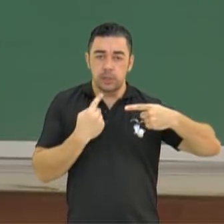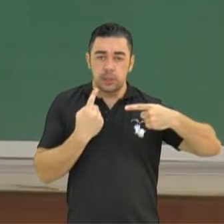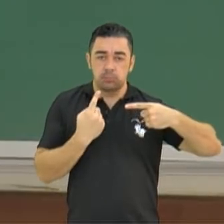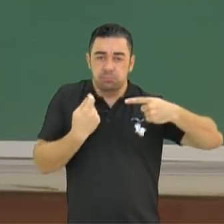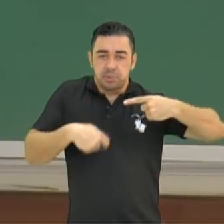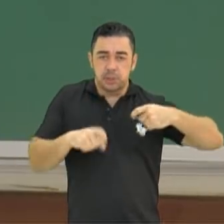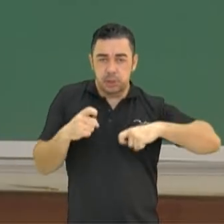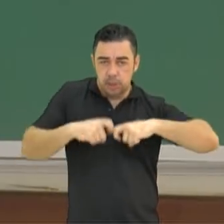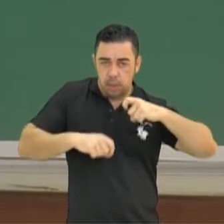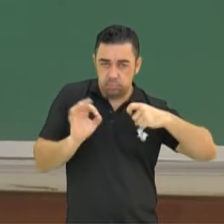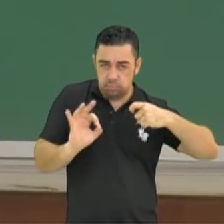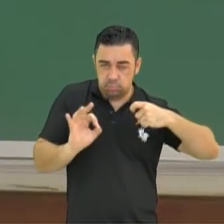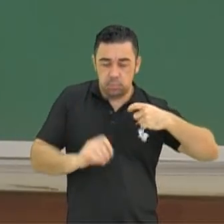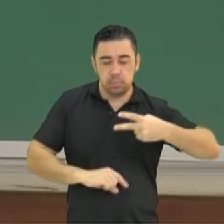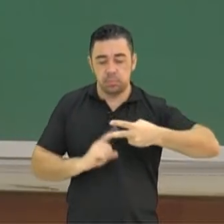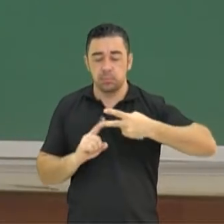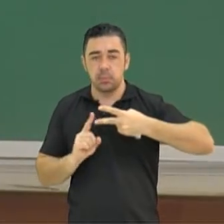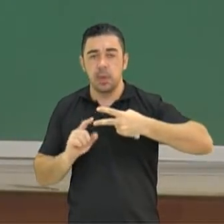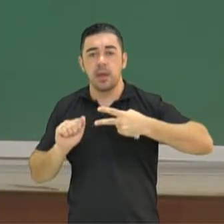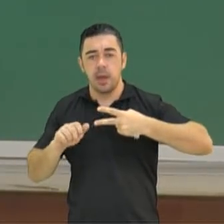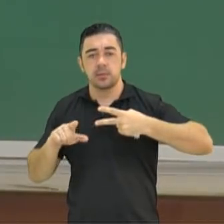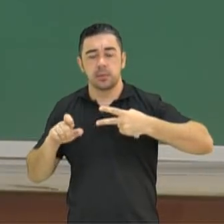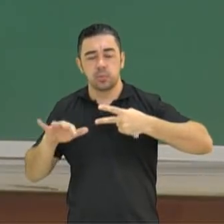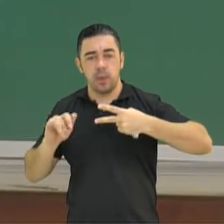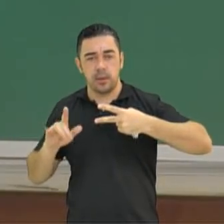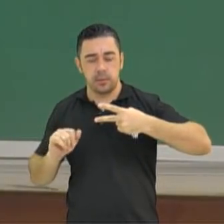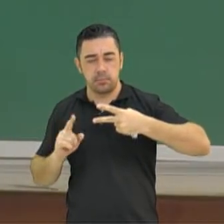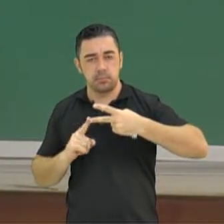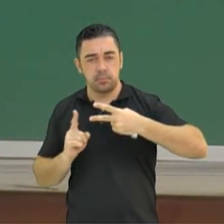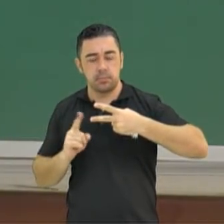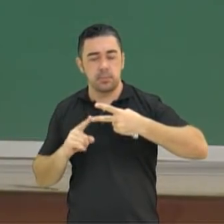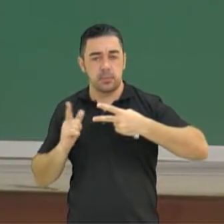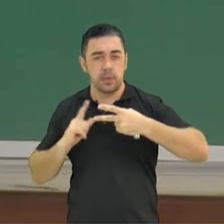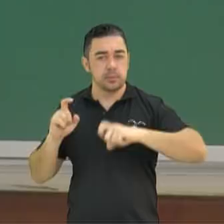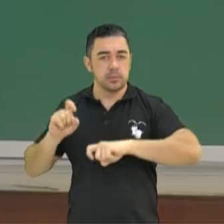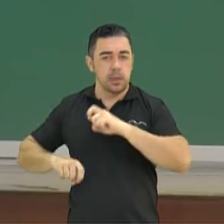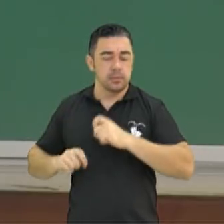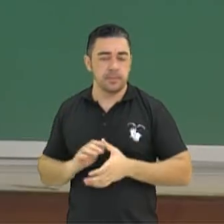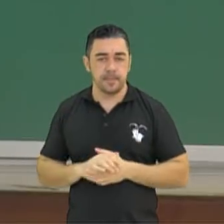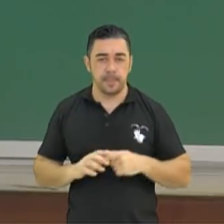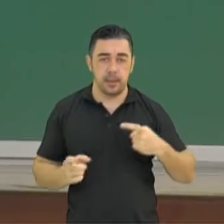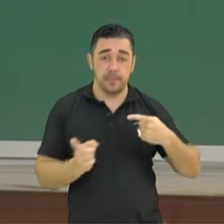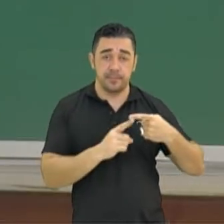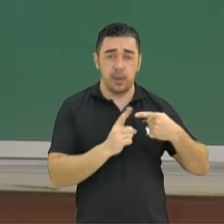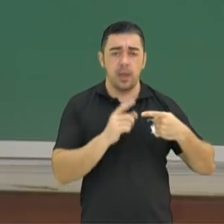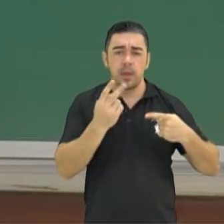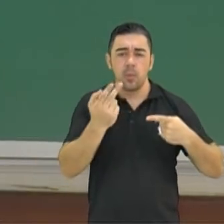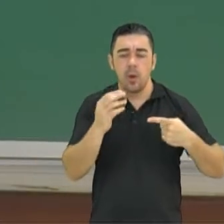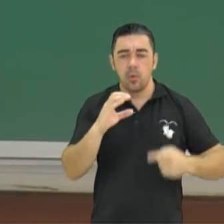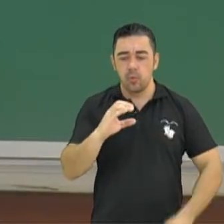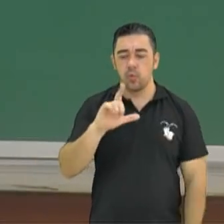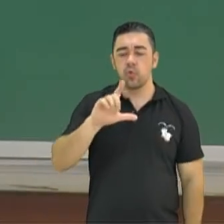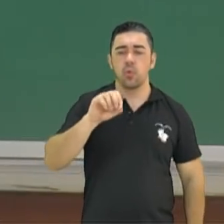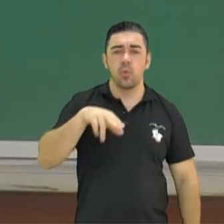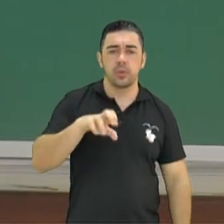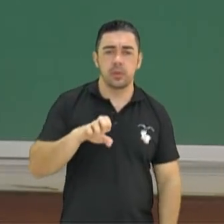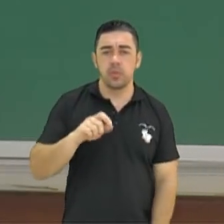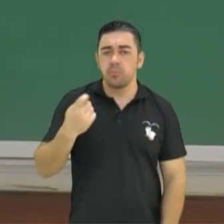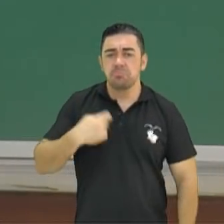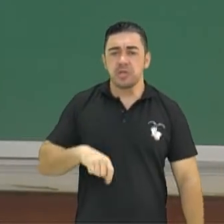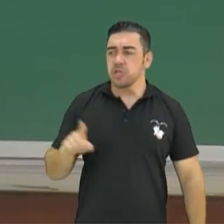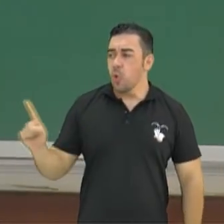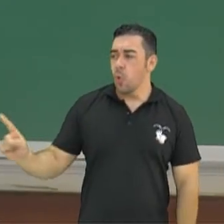ou sexuada. Qual é a diferença? A assexuada forma clones. O animal ele não precisa de um